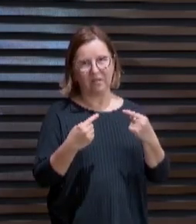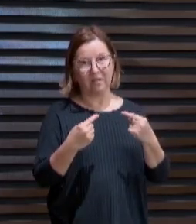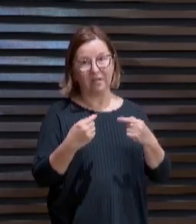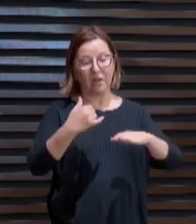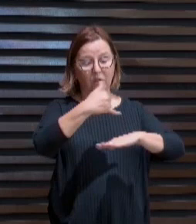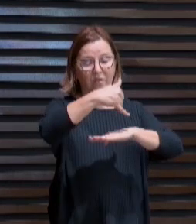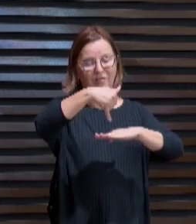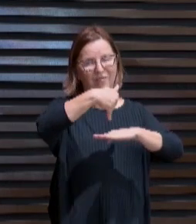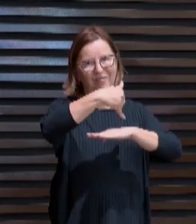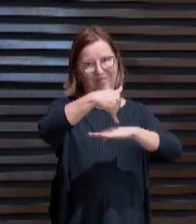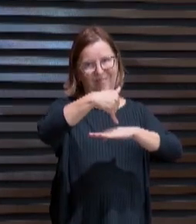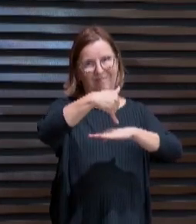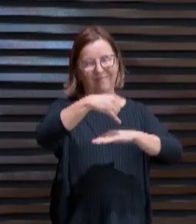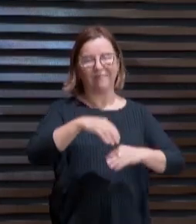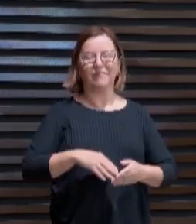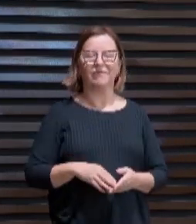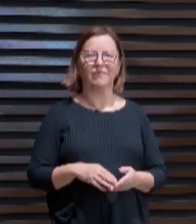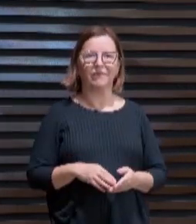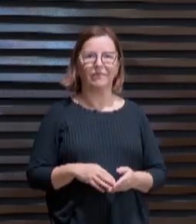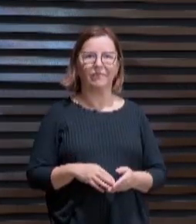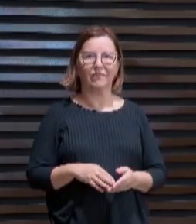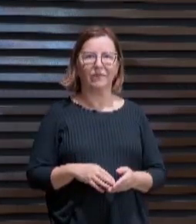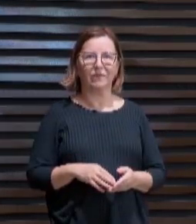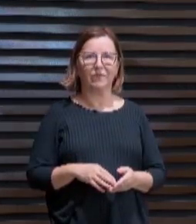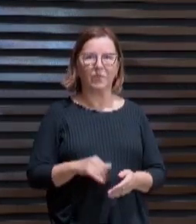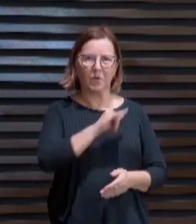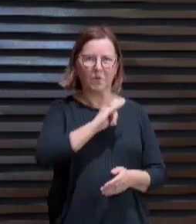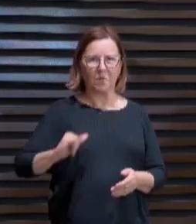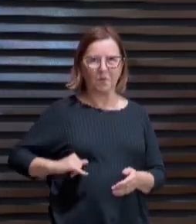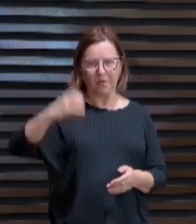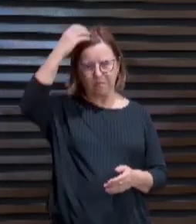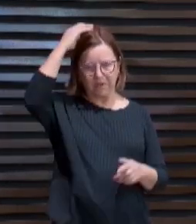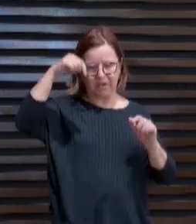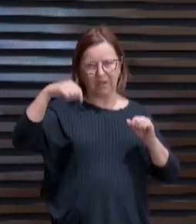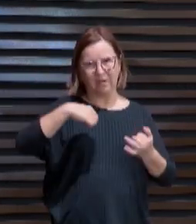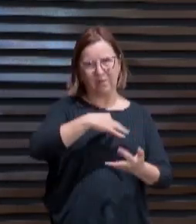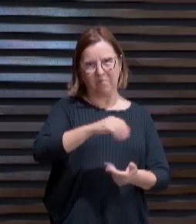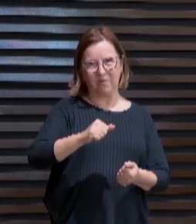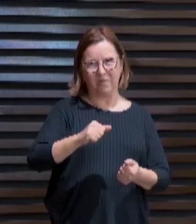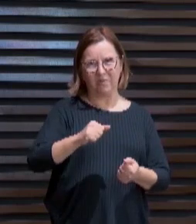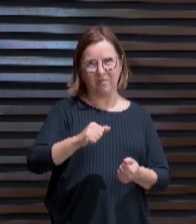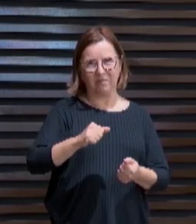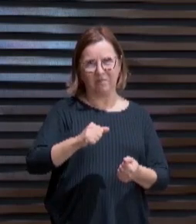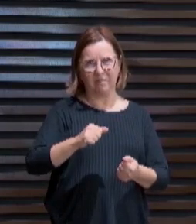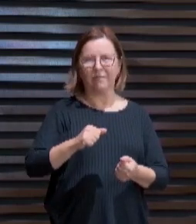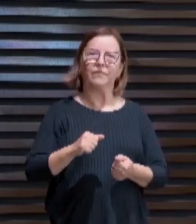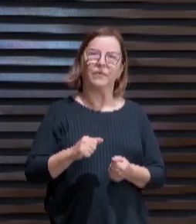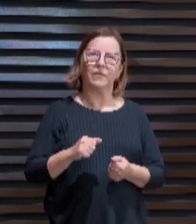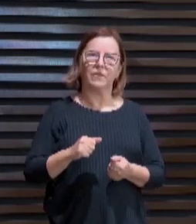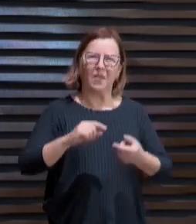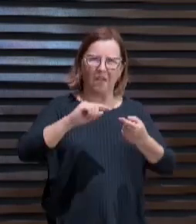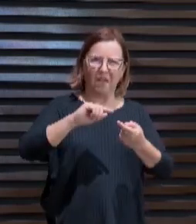Os príncipes da terra, eles ficam confabulando, eles ficam conspirando